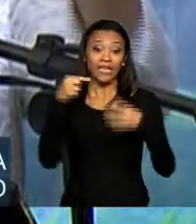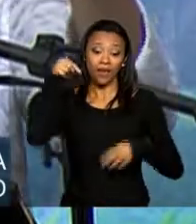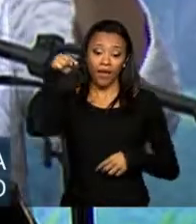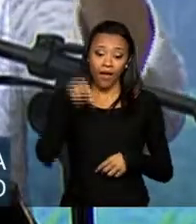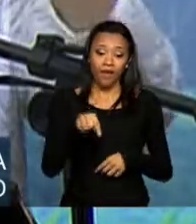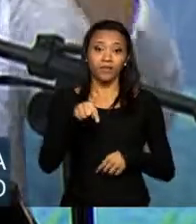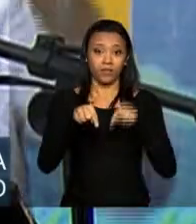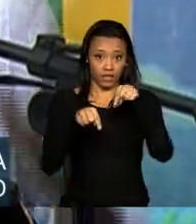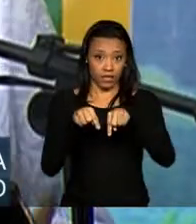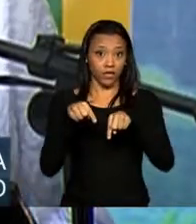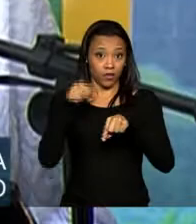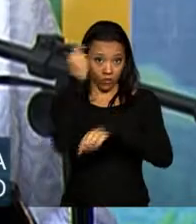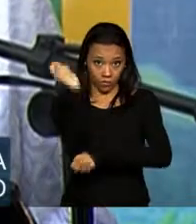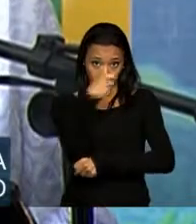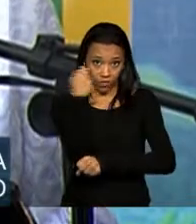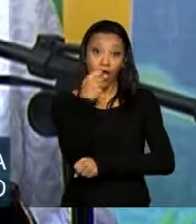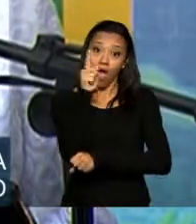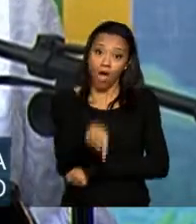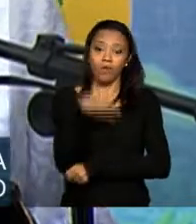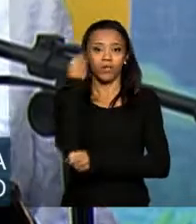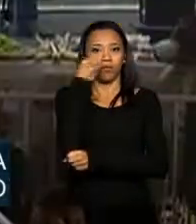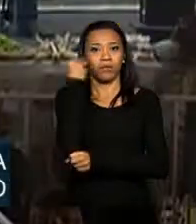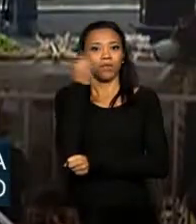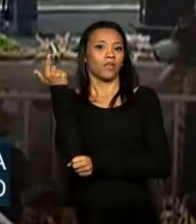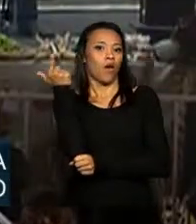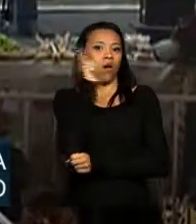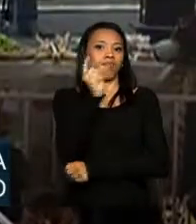essa é uma experiência que deu certo